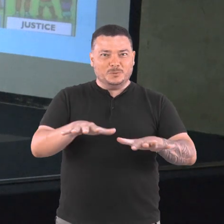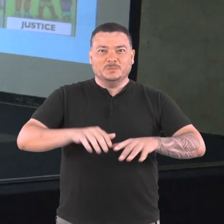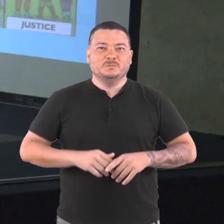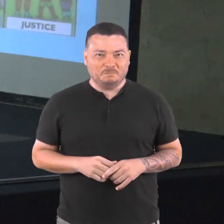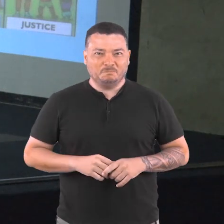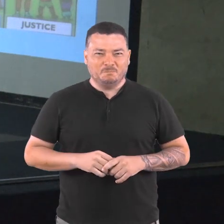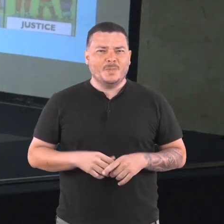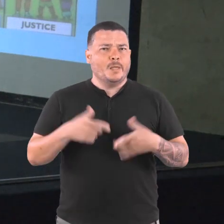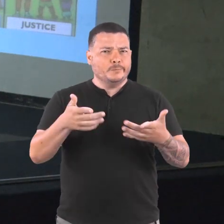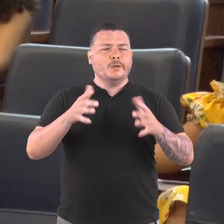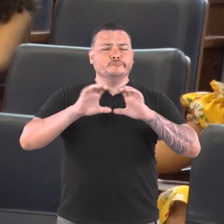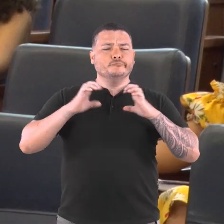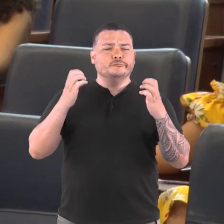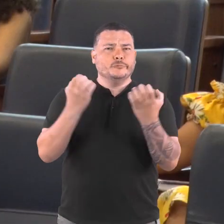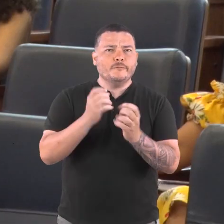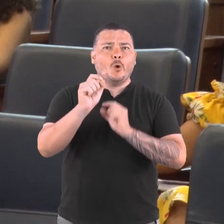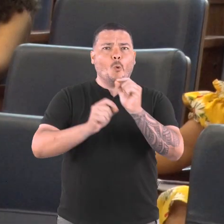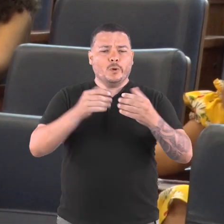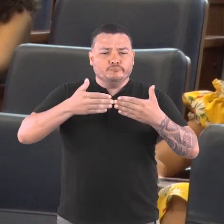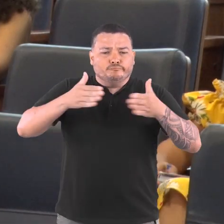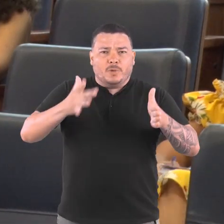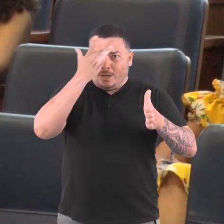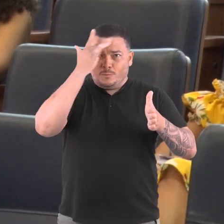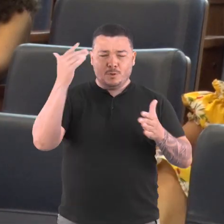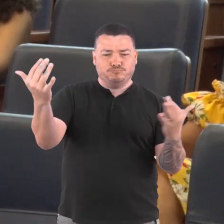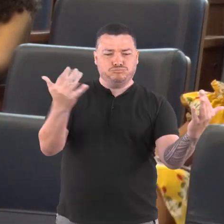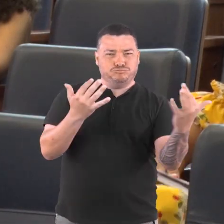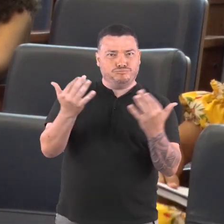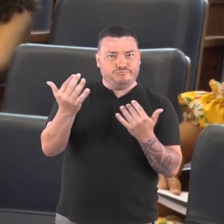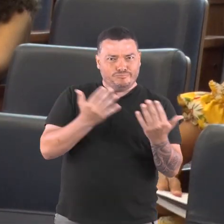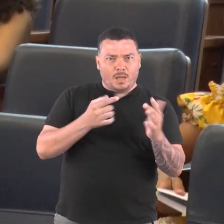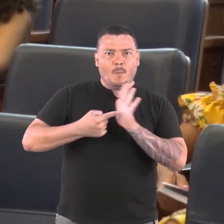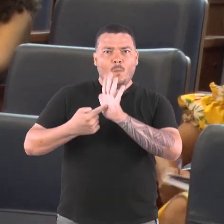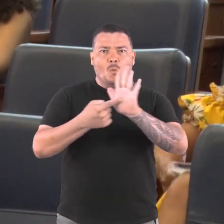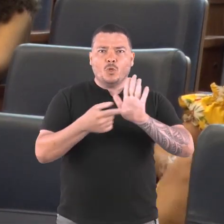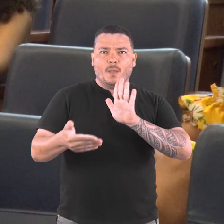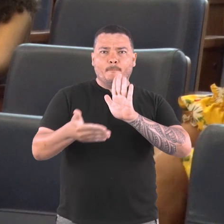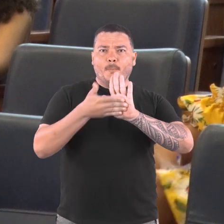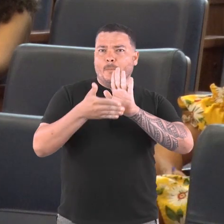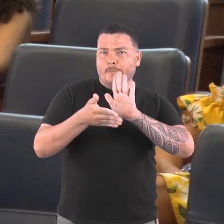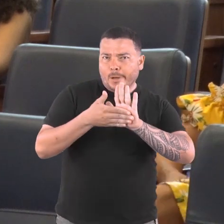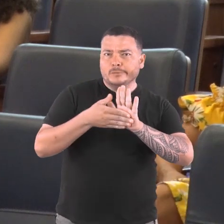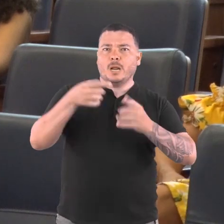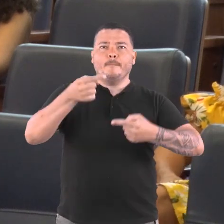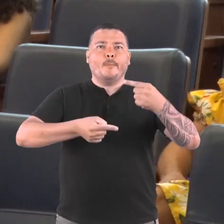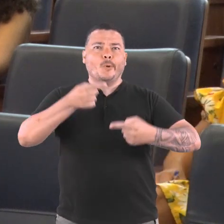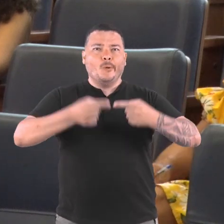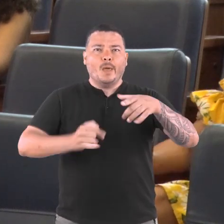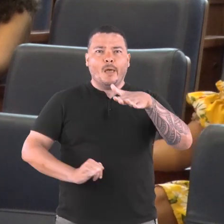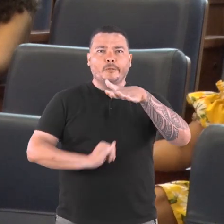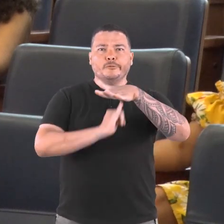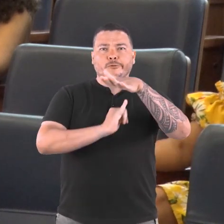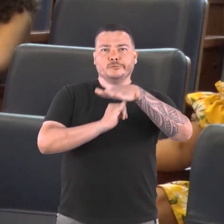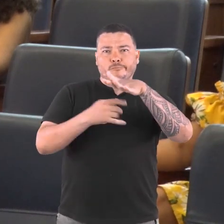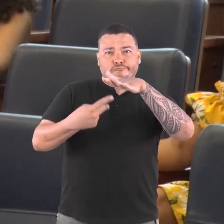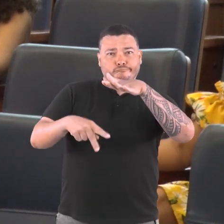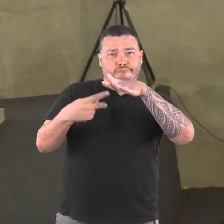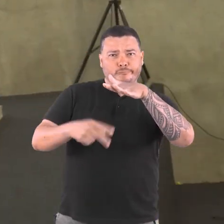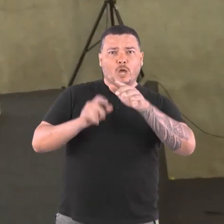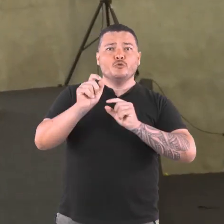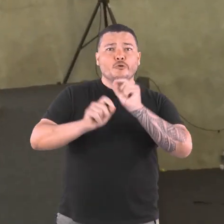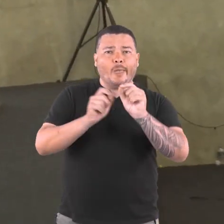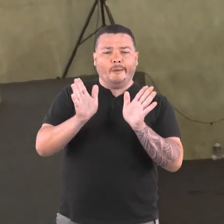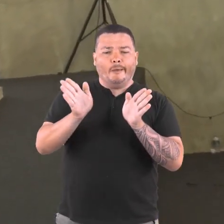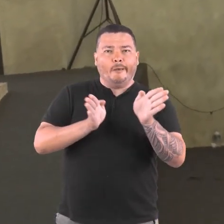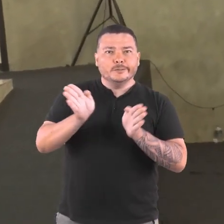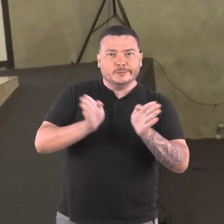e Inclusão. O evento, que foi aberto ao público, apresentou a proposta da Política Institucional